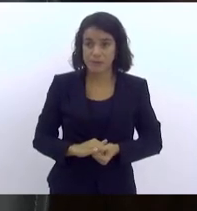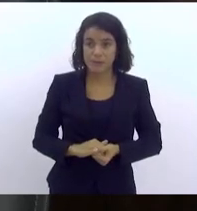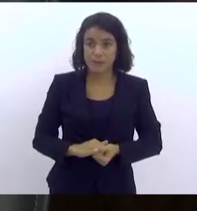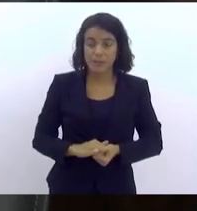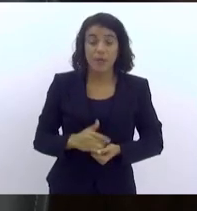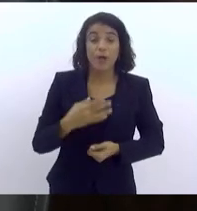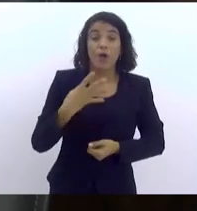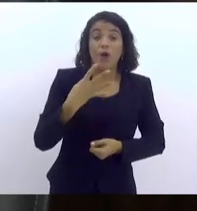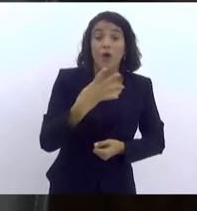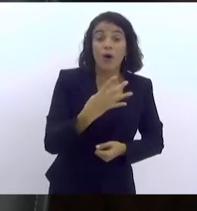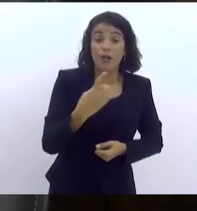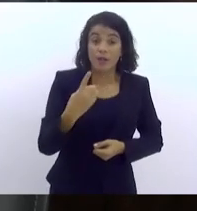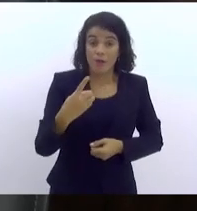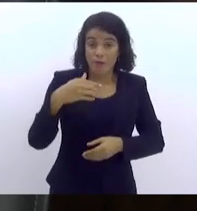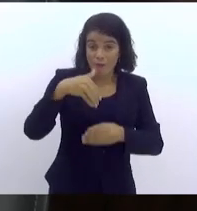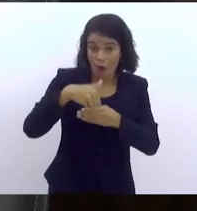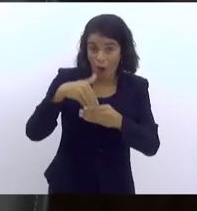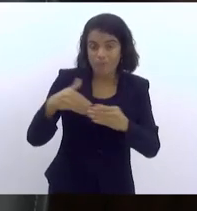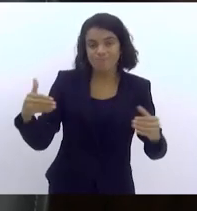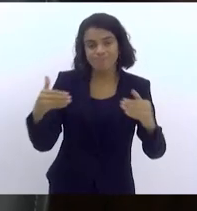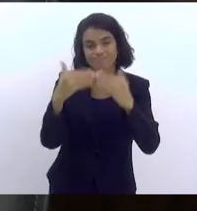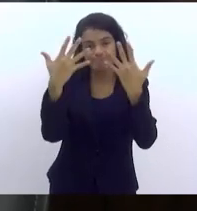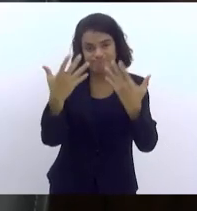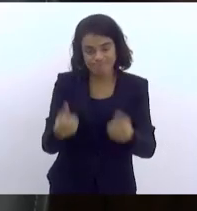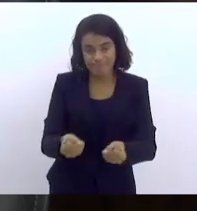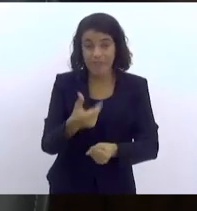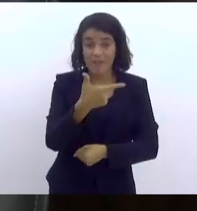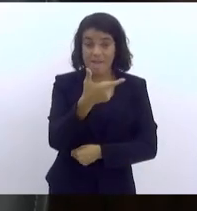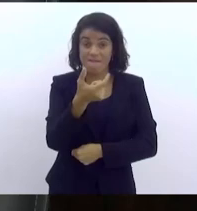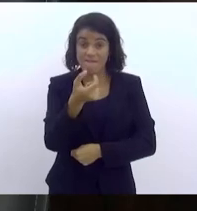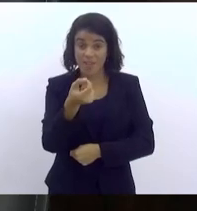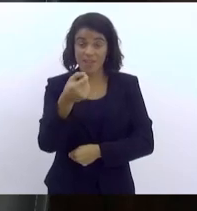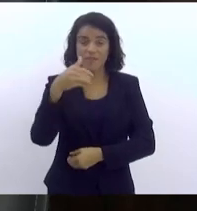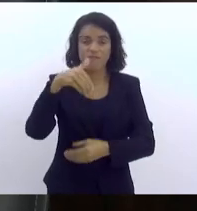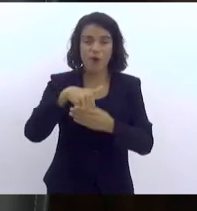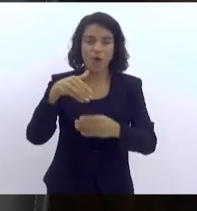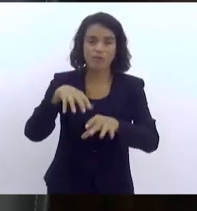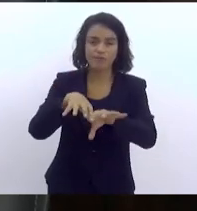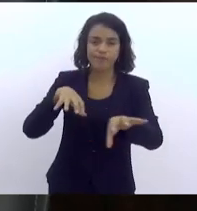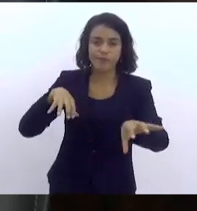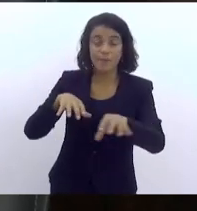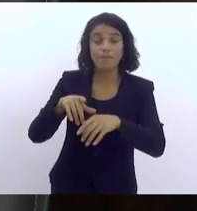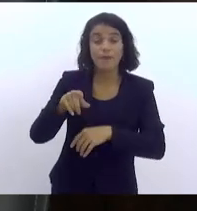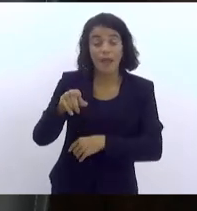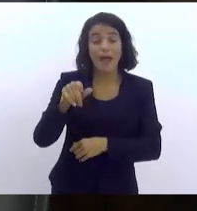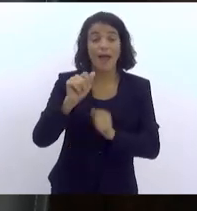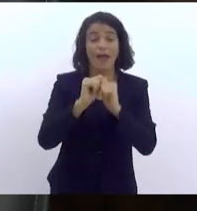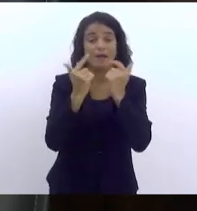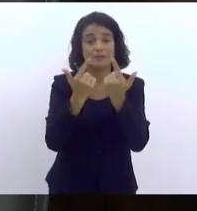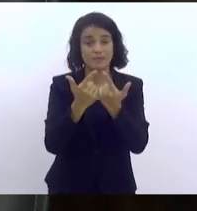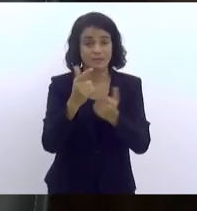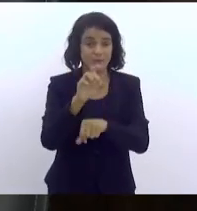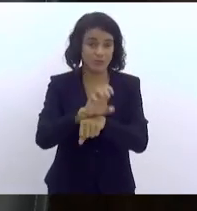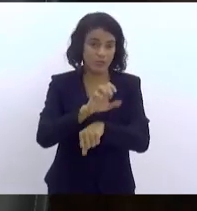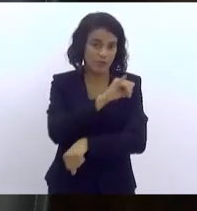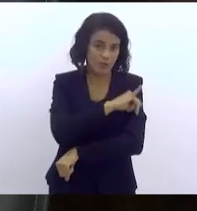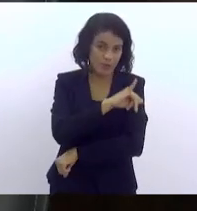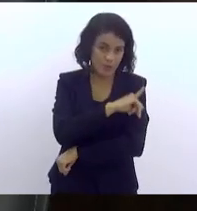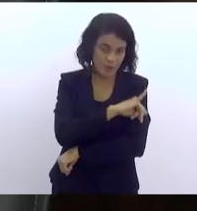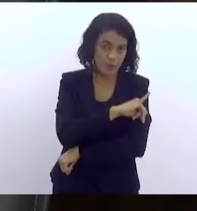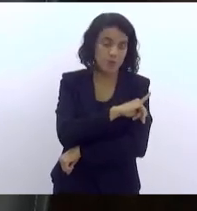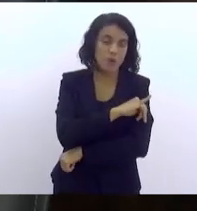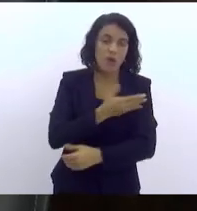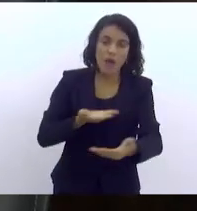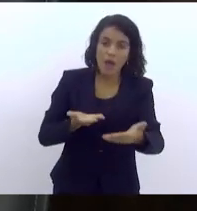por 41 votos favoráveis e 20 votos contrários em uma extensão Assembleia Legislativa do Estado do Rio de Janeiro